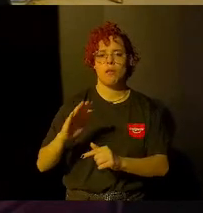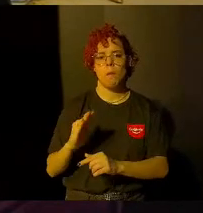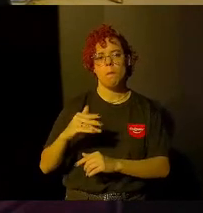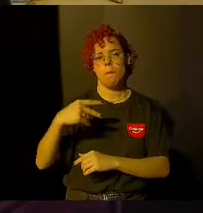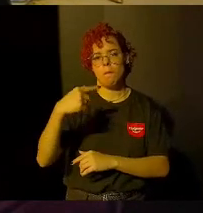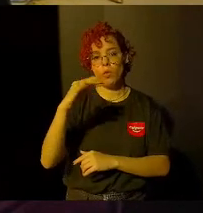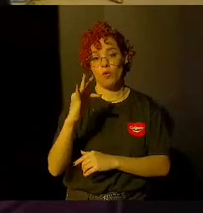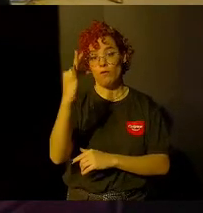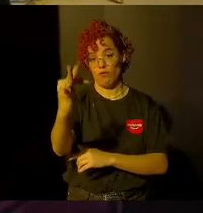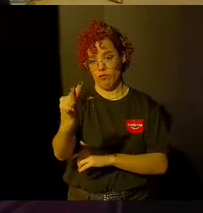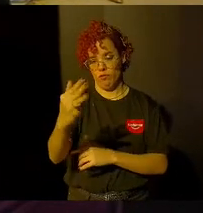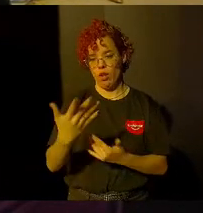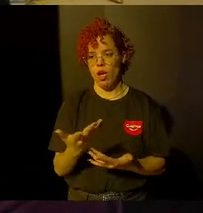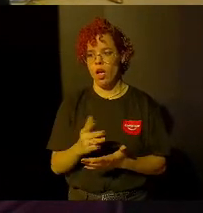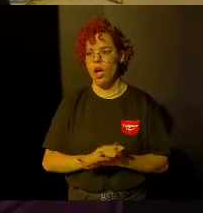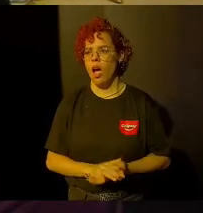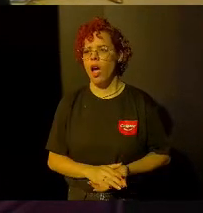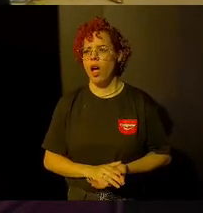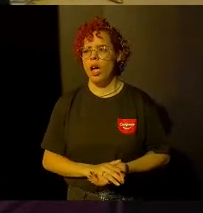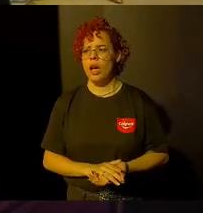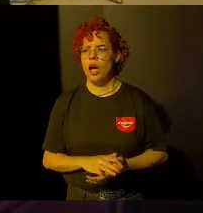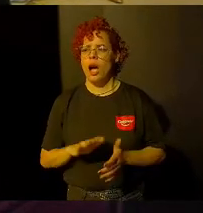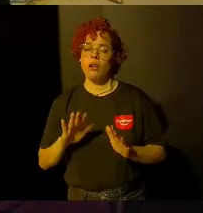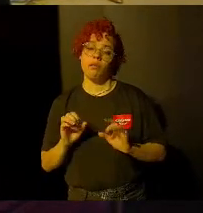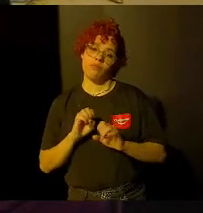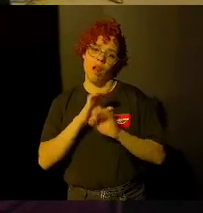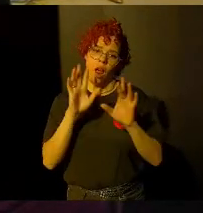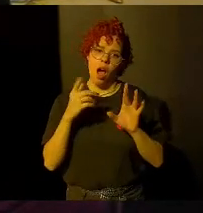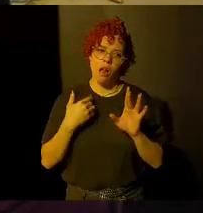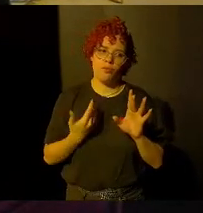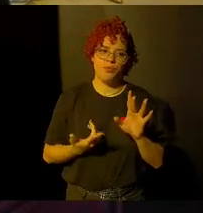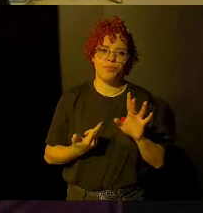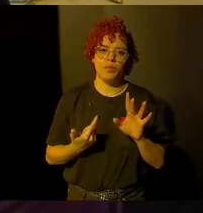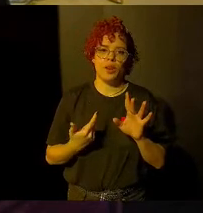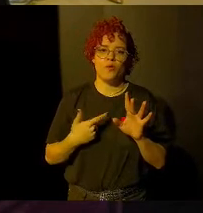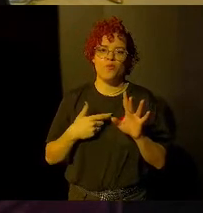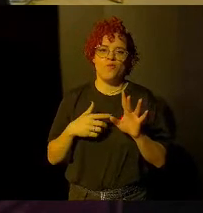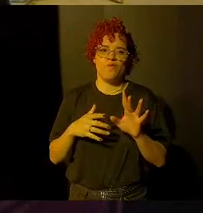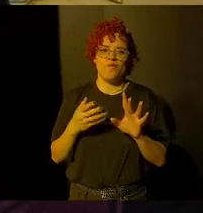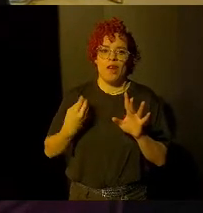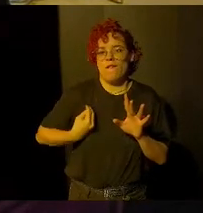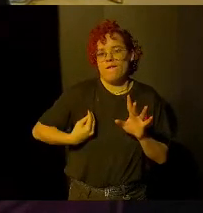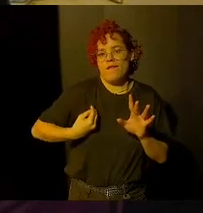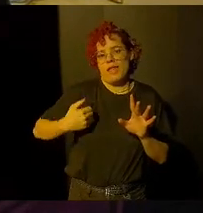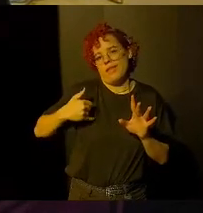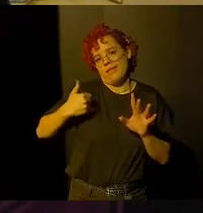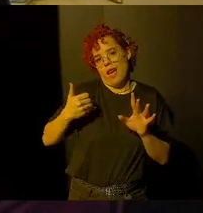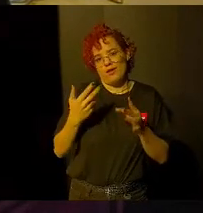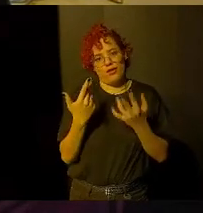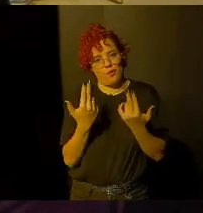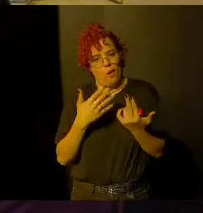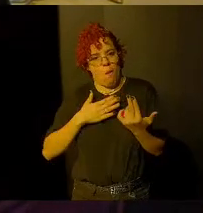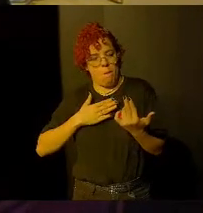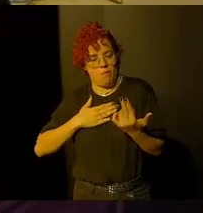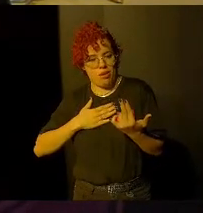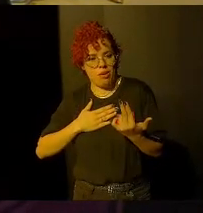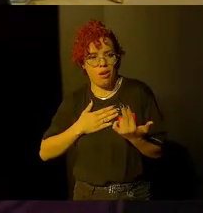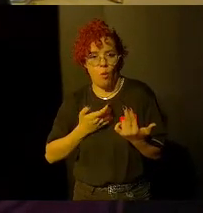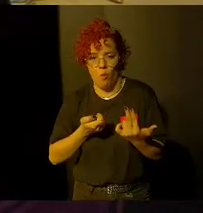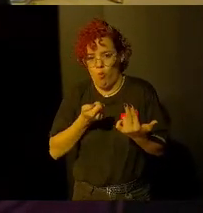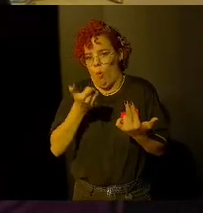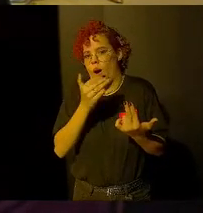num período de vida como eu não é já com o prazo de validade ali esperando na